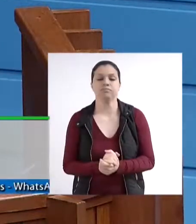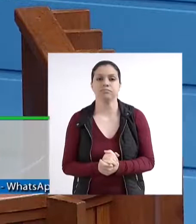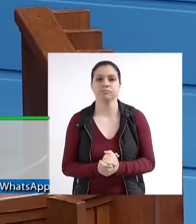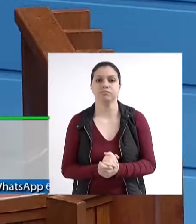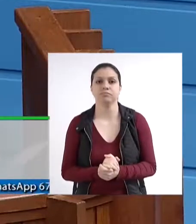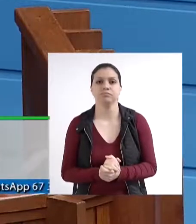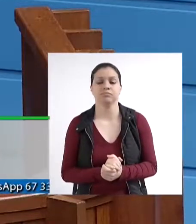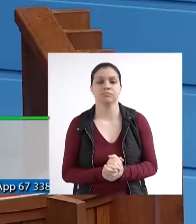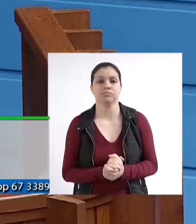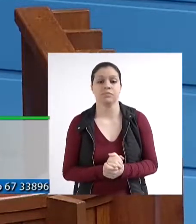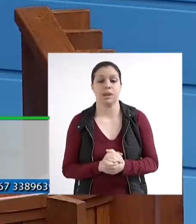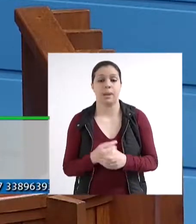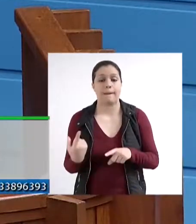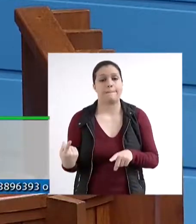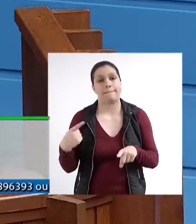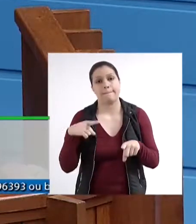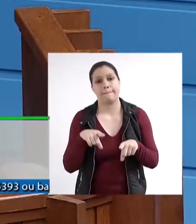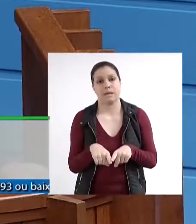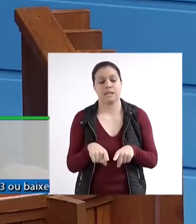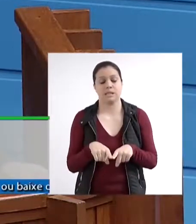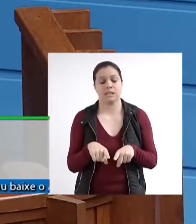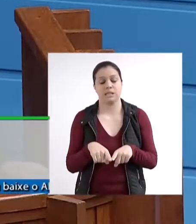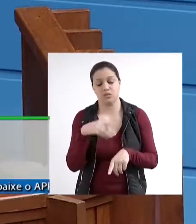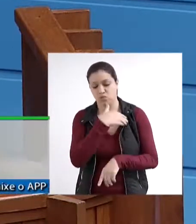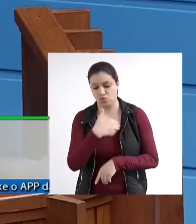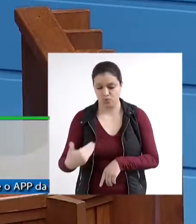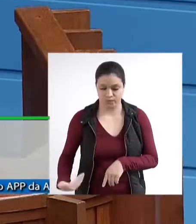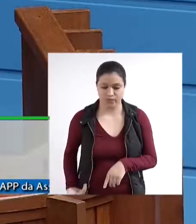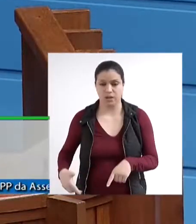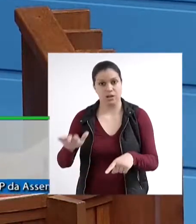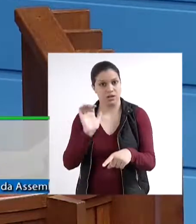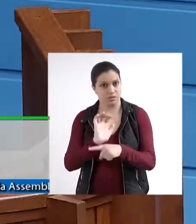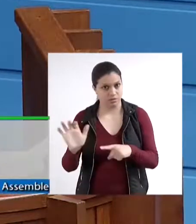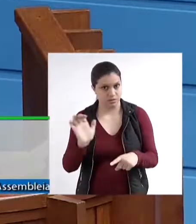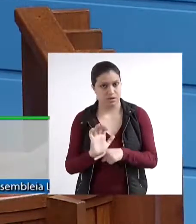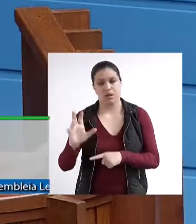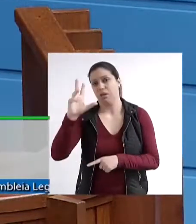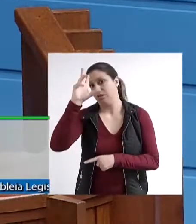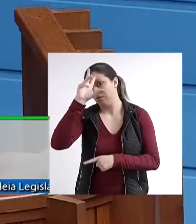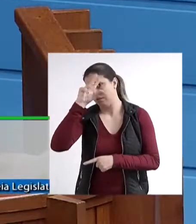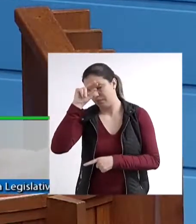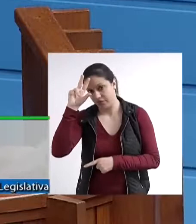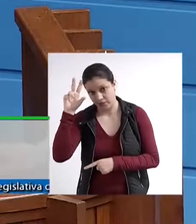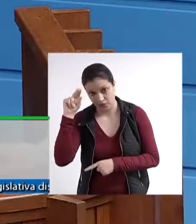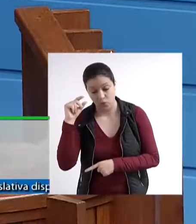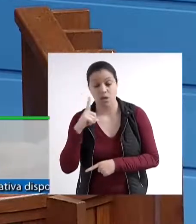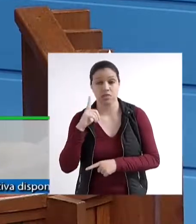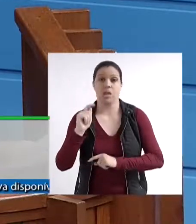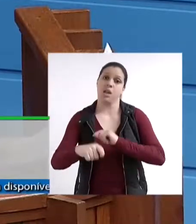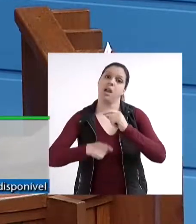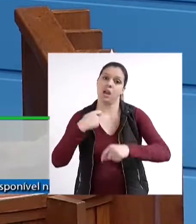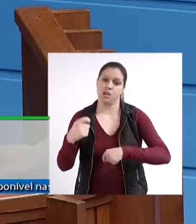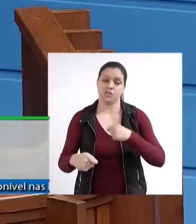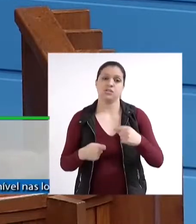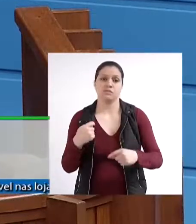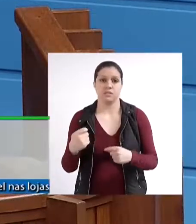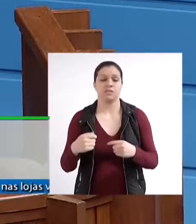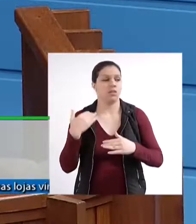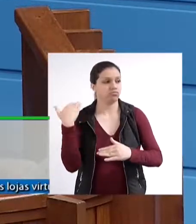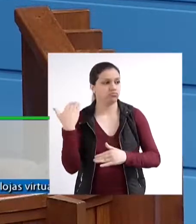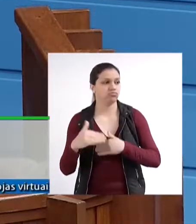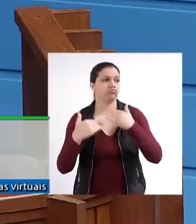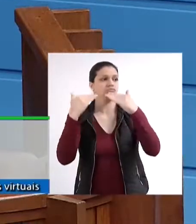em parceria com a União Estado, Prefeitura e a administração hospitalar, tem possibilidade de um grande